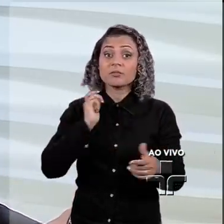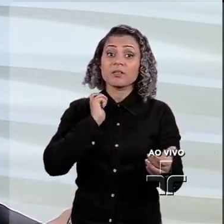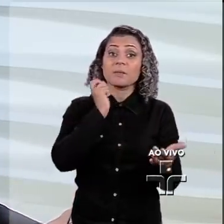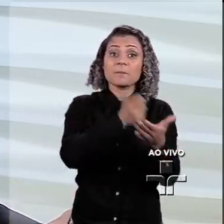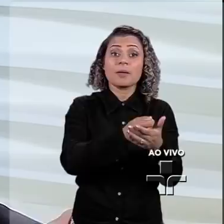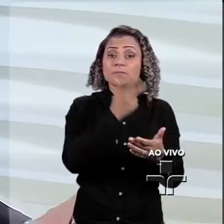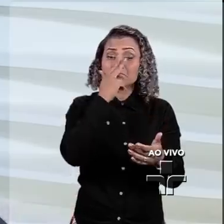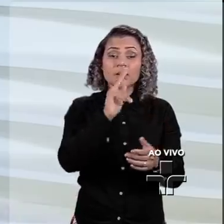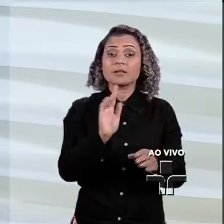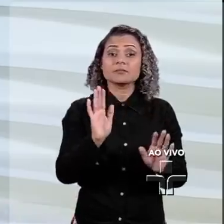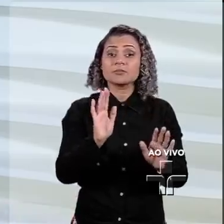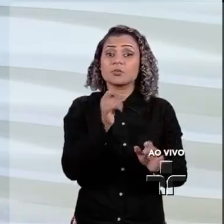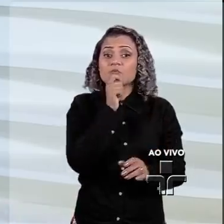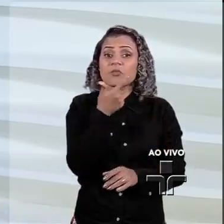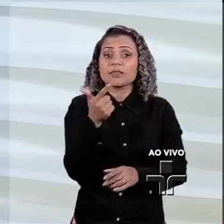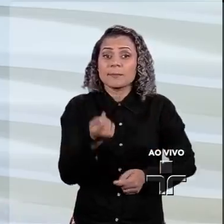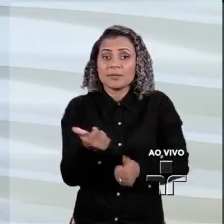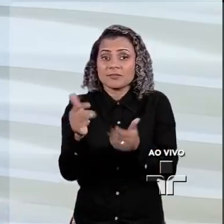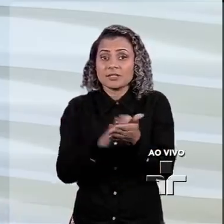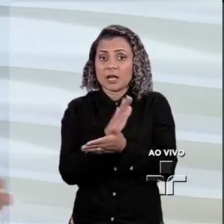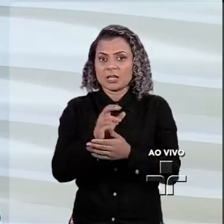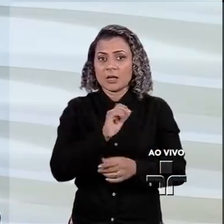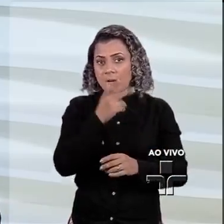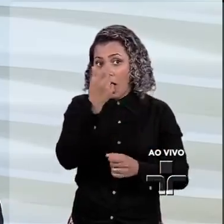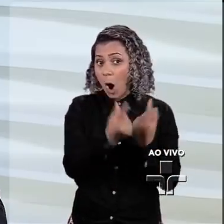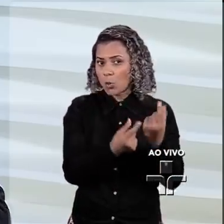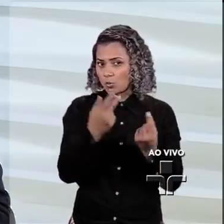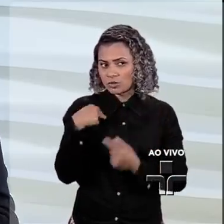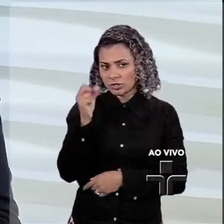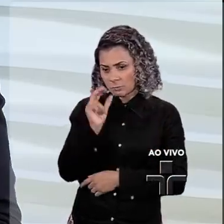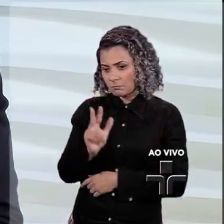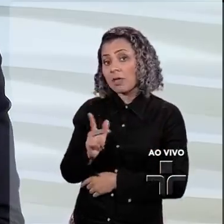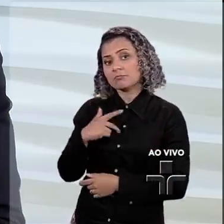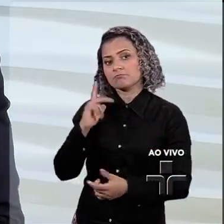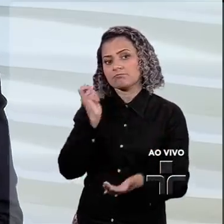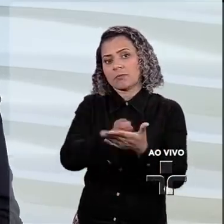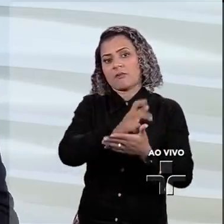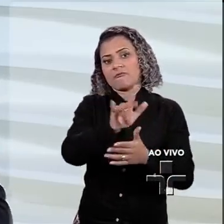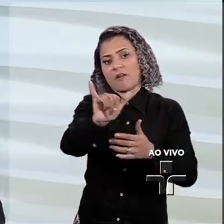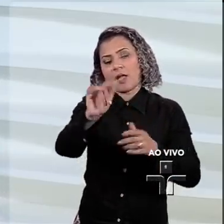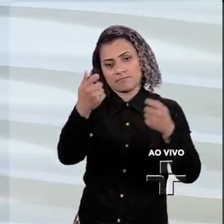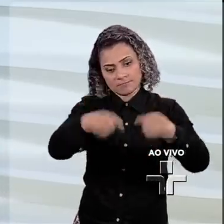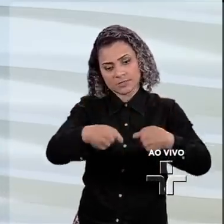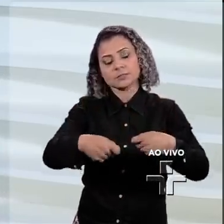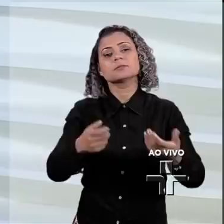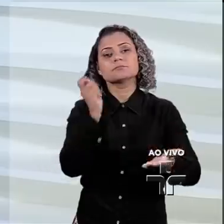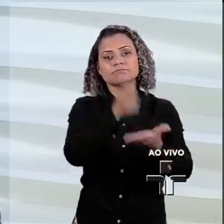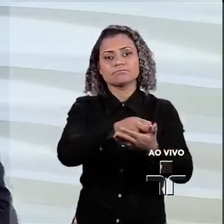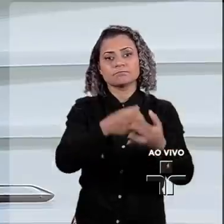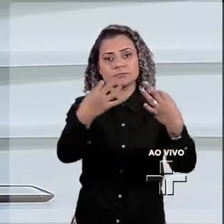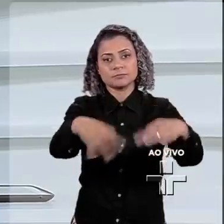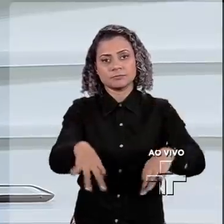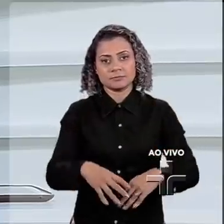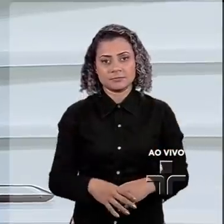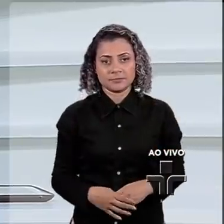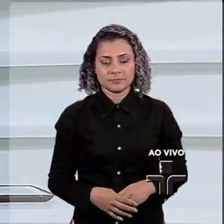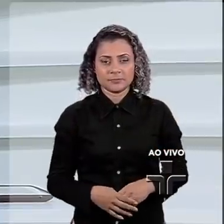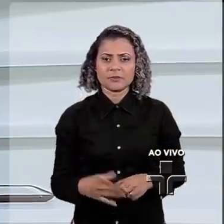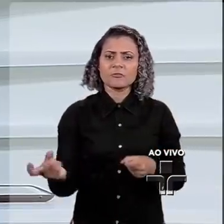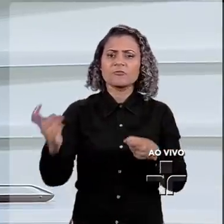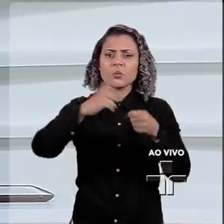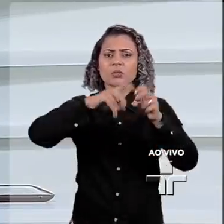nenhum incremento, mas aqueles que fazem desperto, esses sim vão passar a pagar. E por que agora, voltando um pouco a essa questão da